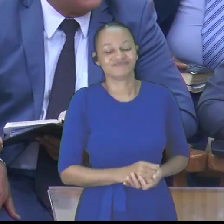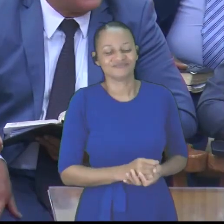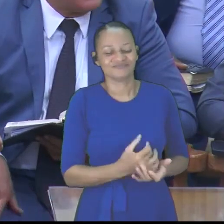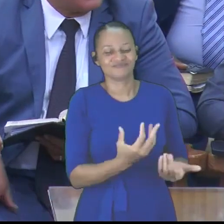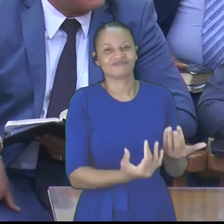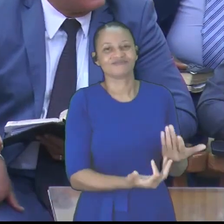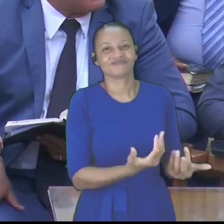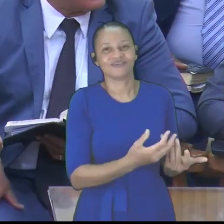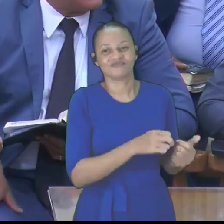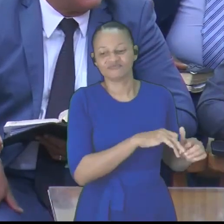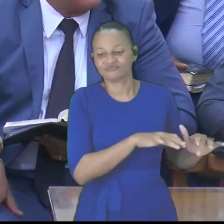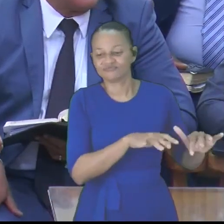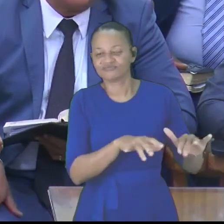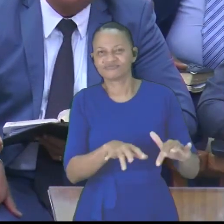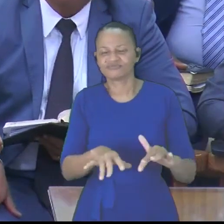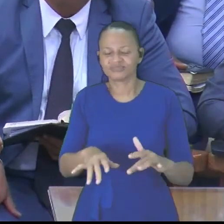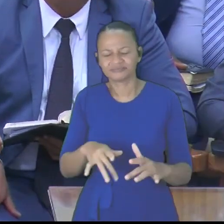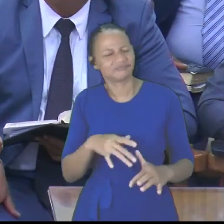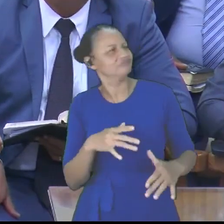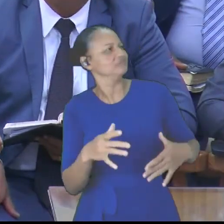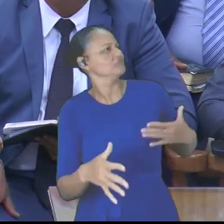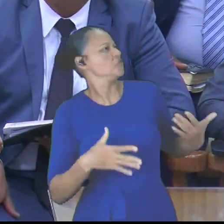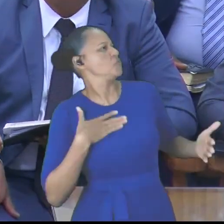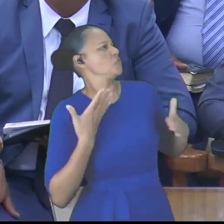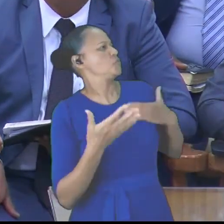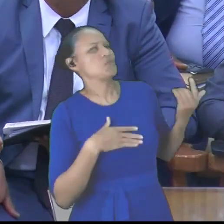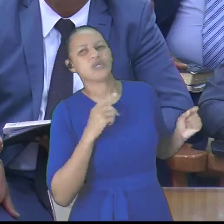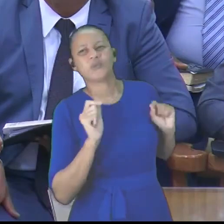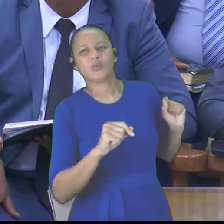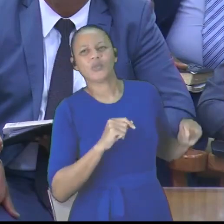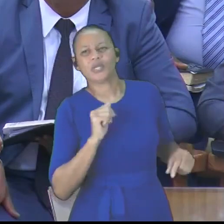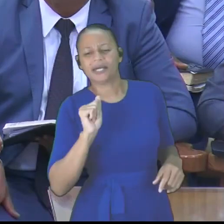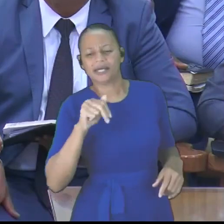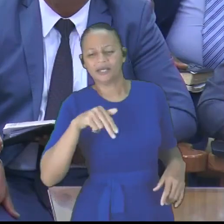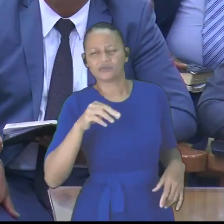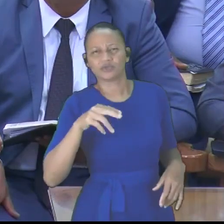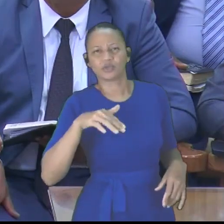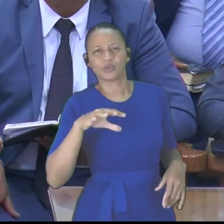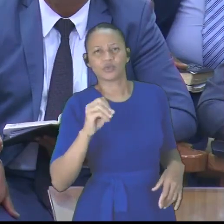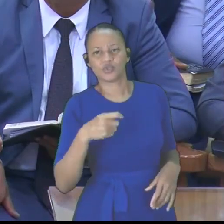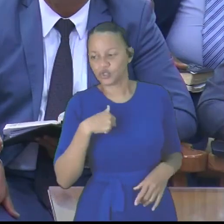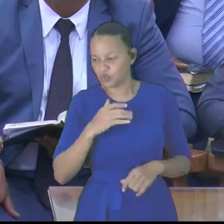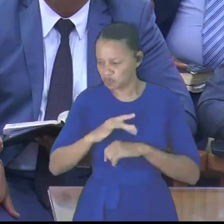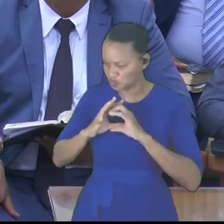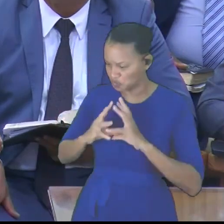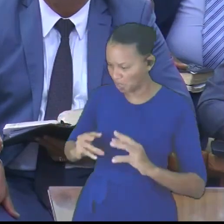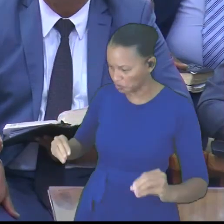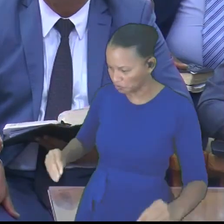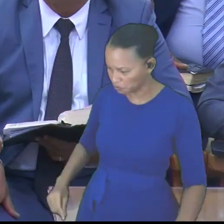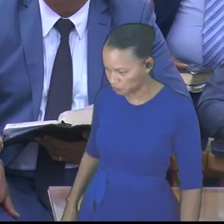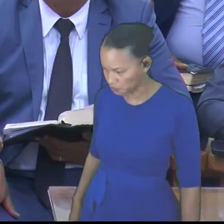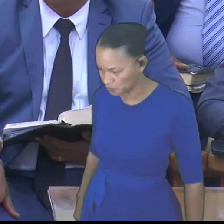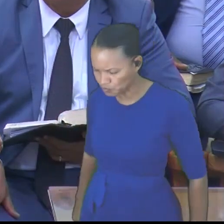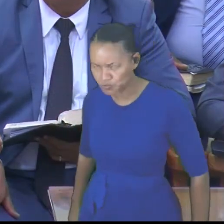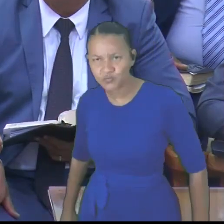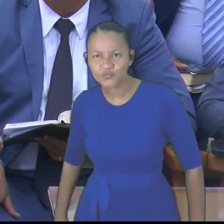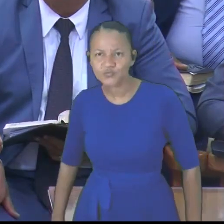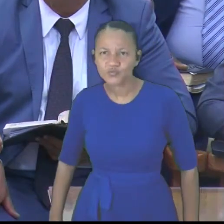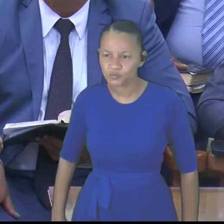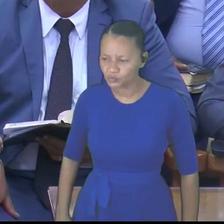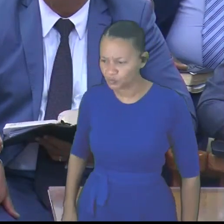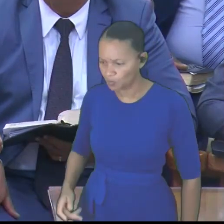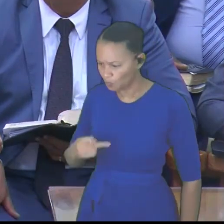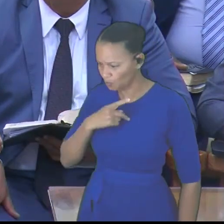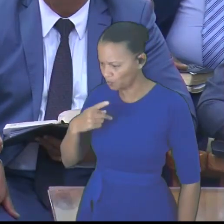Aí o cheiro e o barulho, a velha acordou: seu Antônio, o que é isso? Ele disse: eu fui curado. E